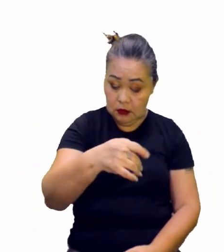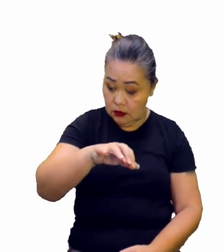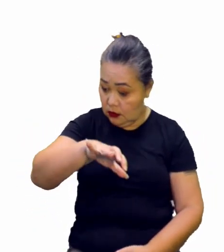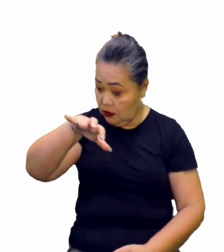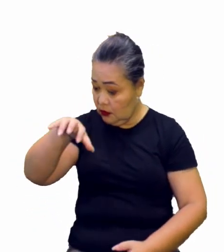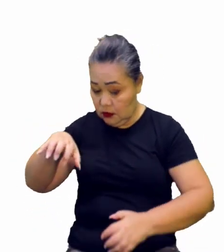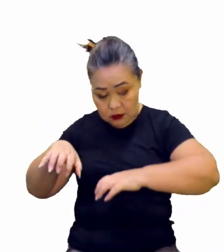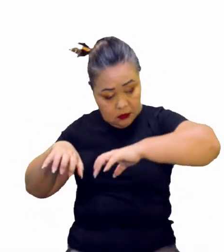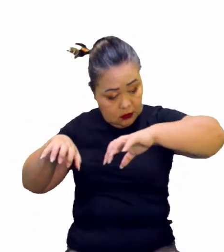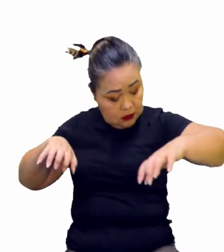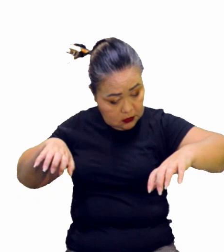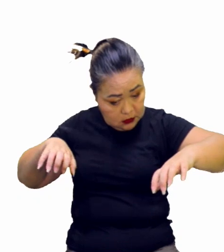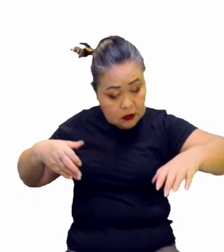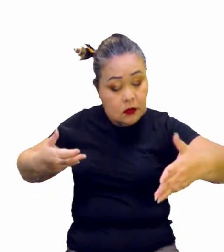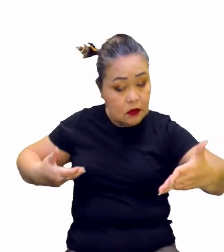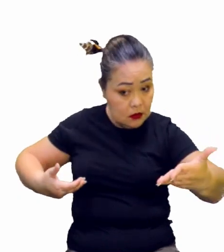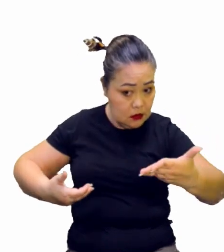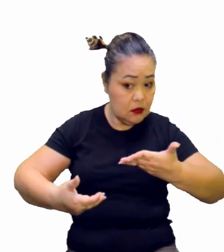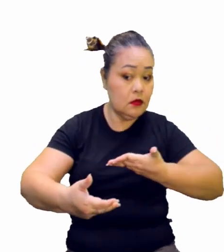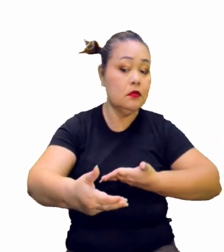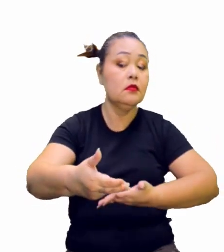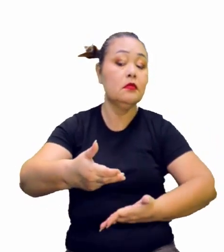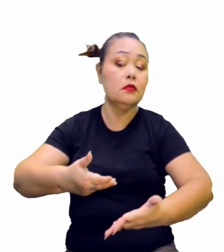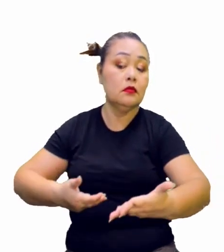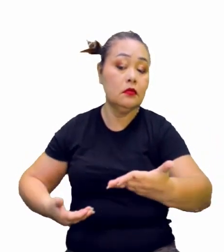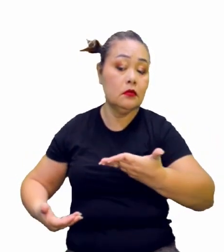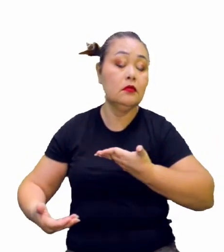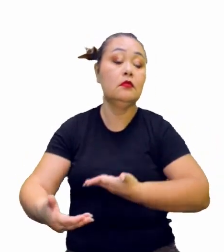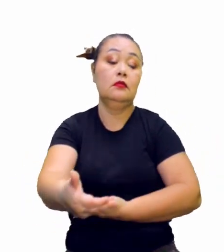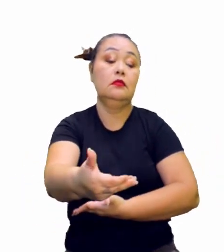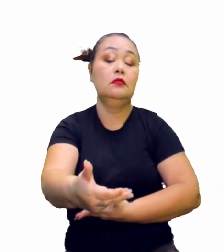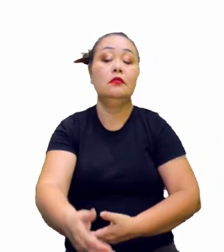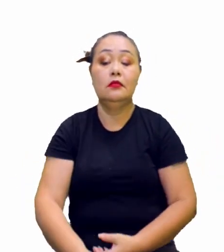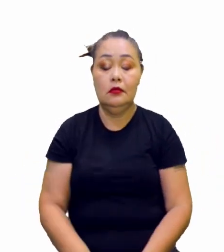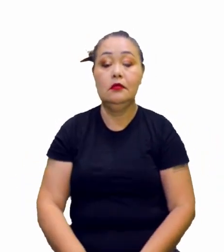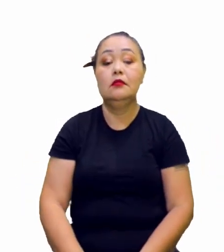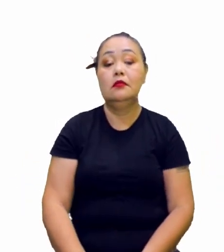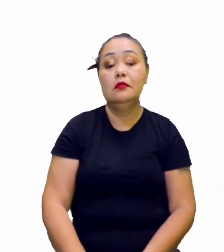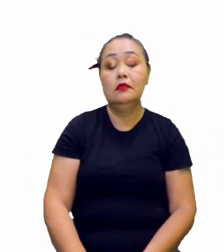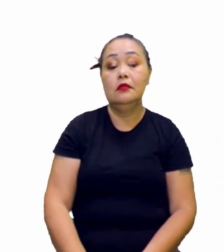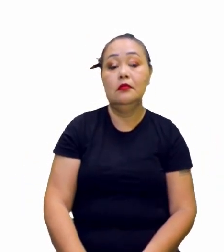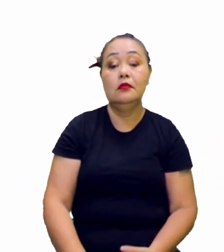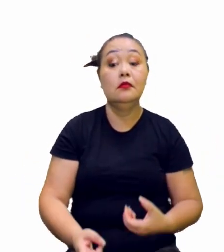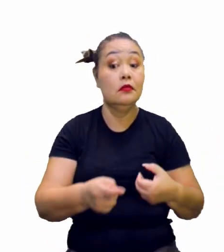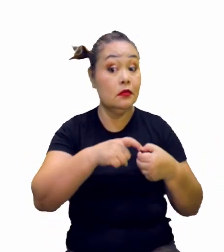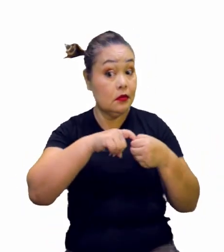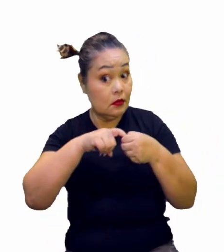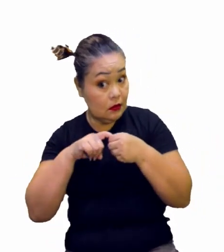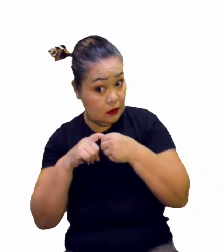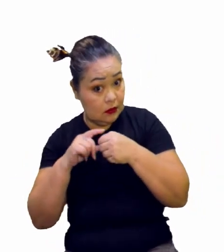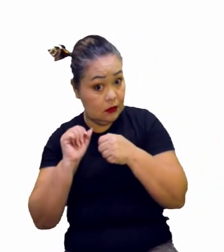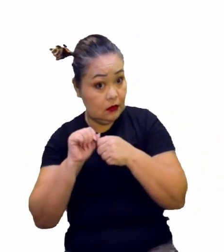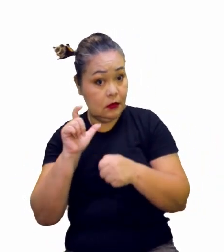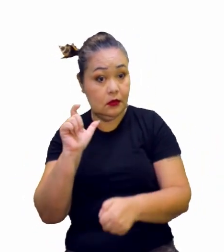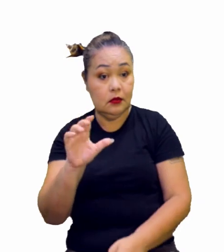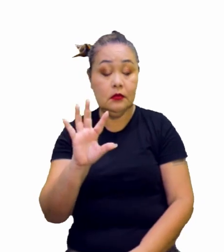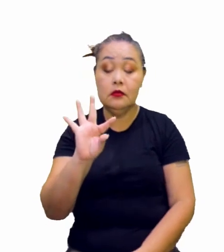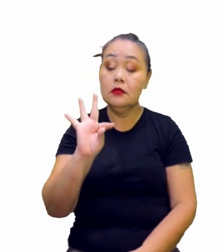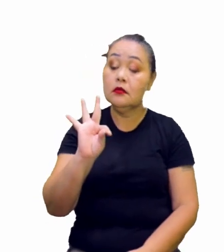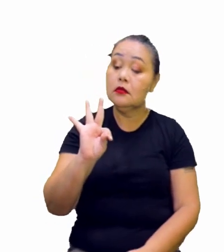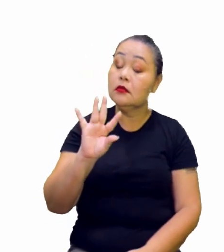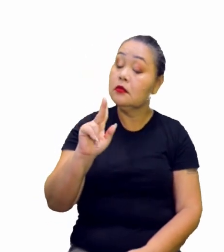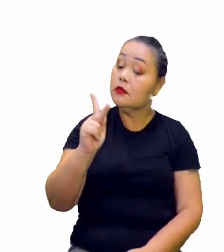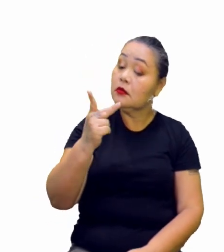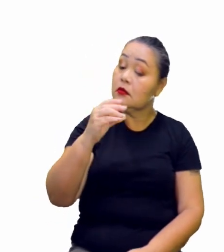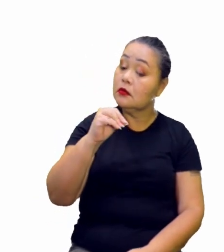não só vegetais, mas animais são dependentes entre si. Então, o termo hotspots